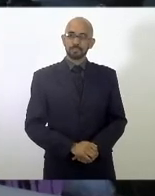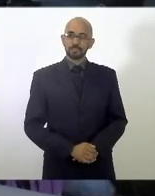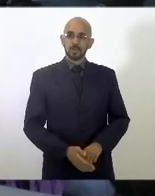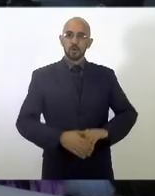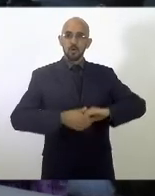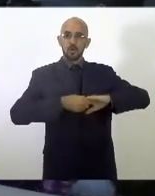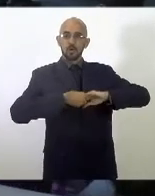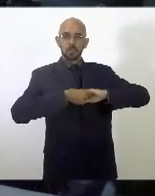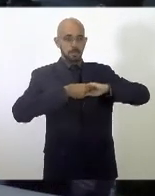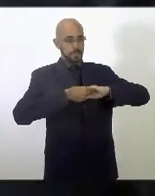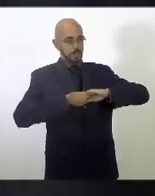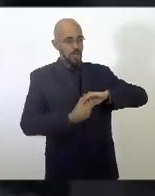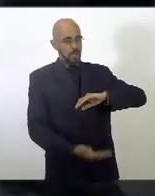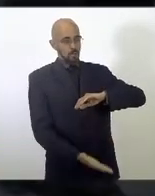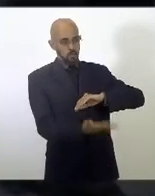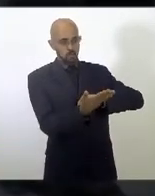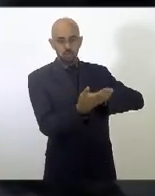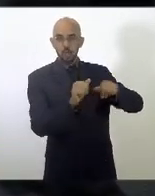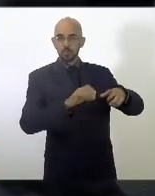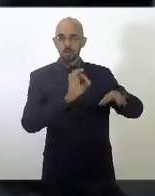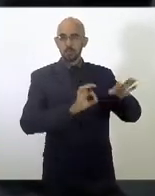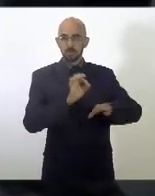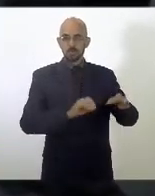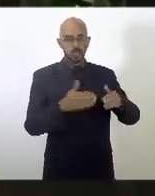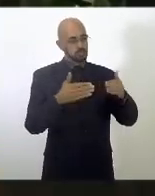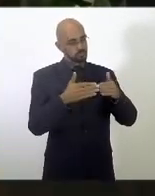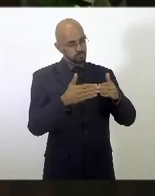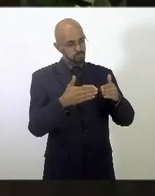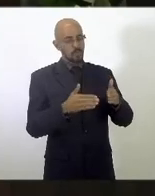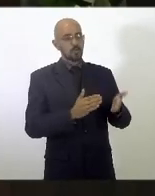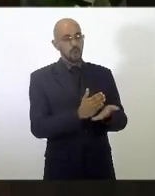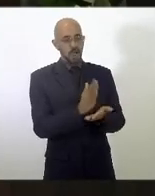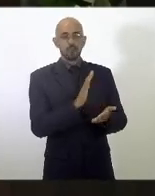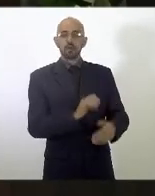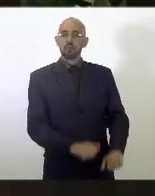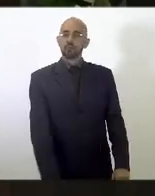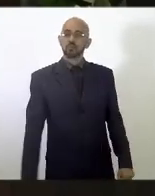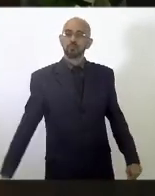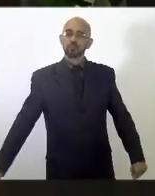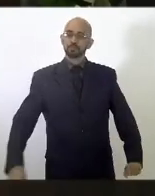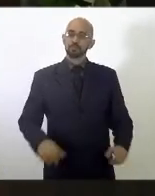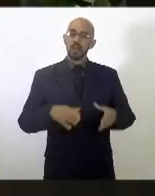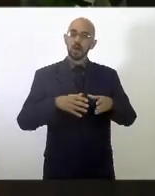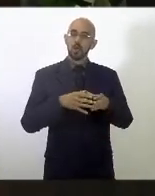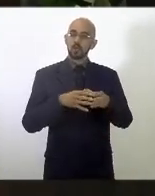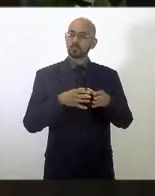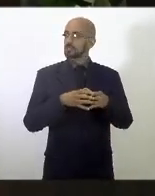Cumprimentando Vossa Excelência pelo projeto, parecer favorável. Pela Comissão